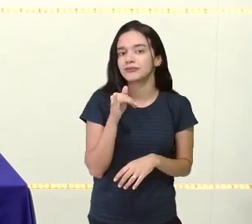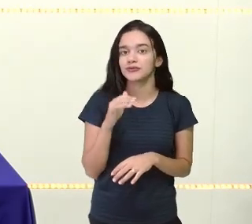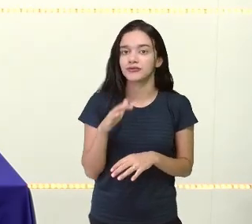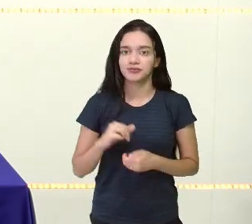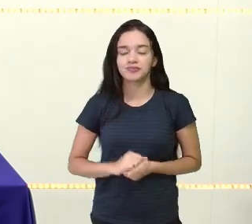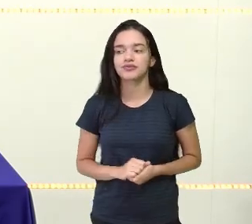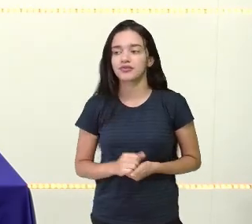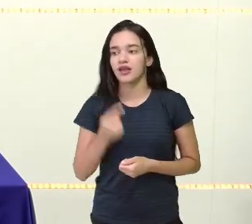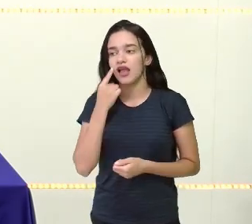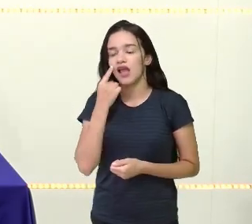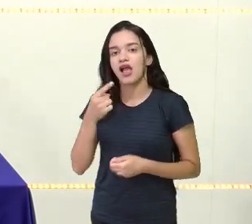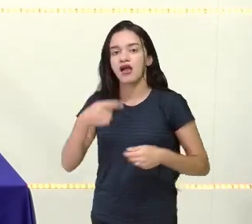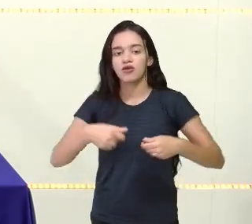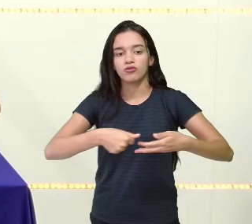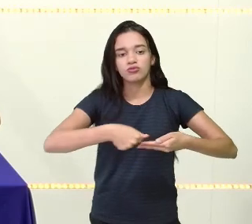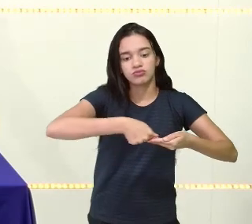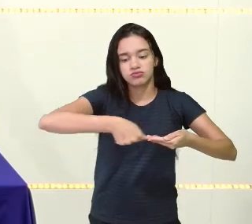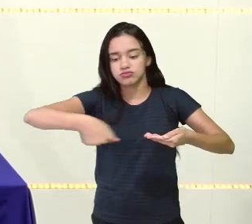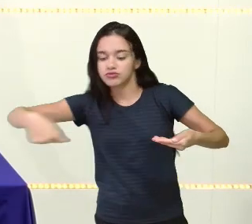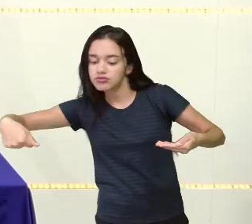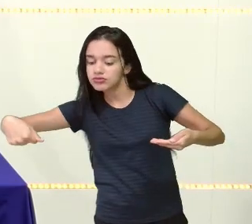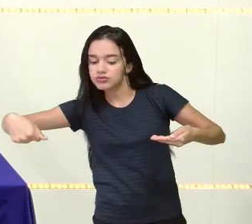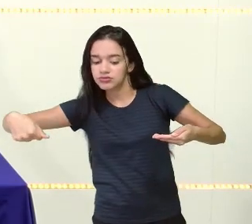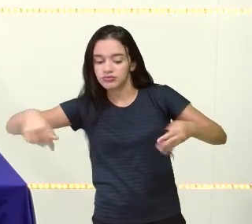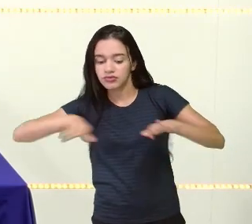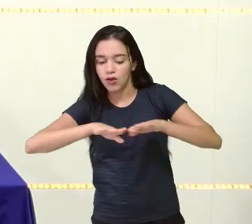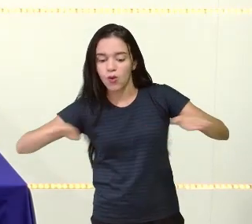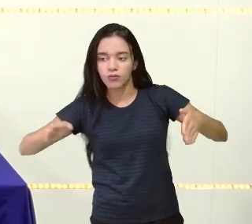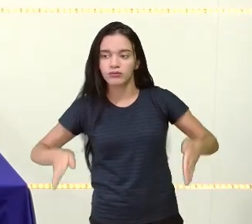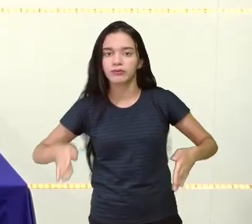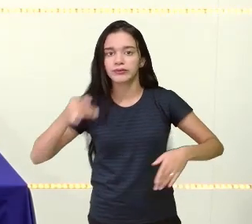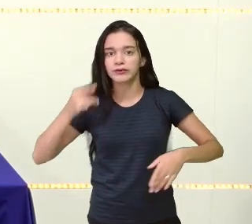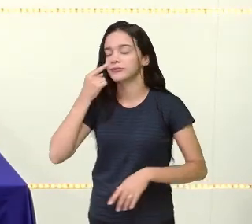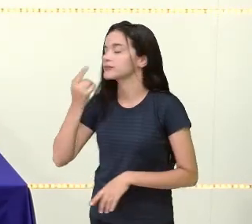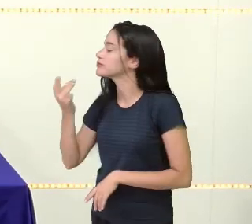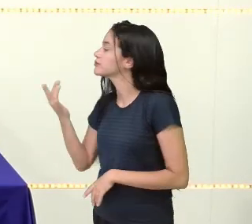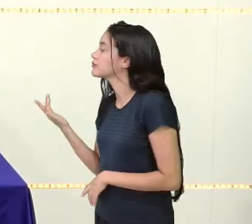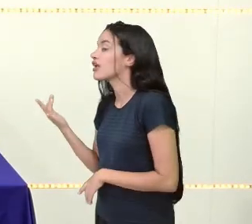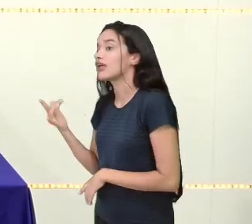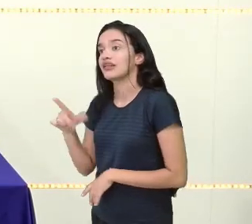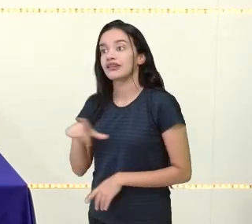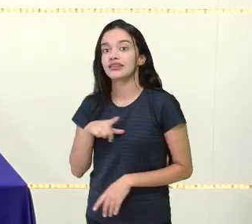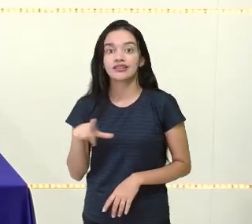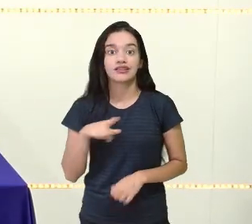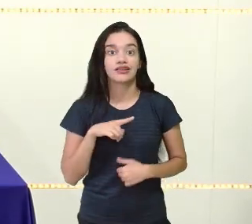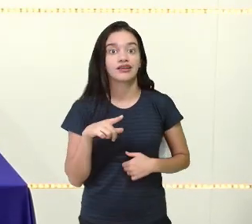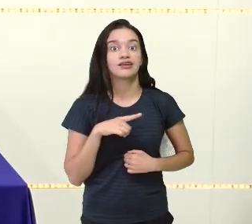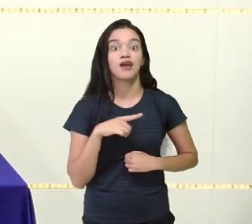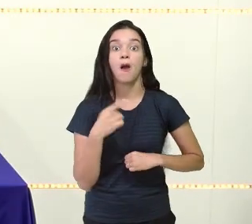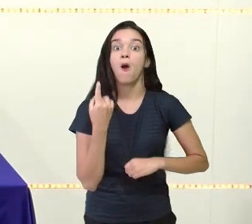trena aqui, ó, e quero saber o comprimento dessa mesa. Tem exatamente